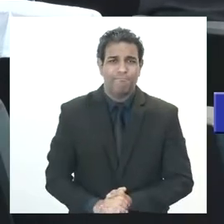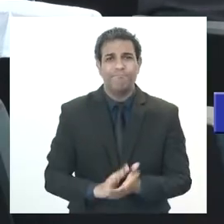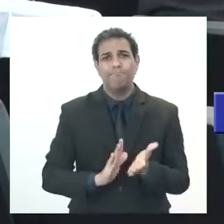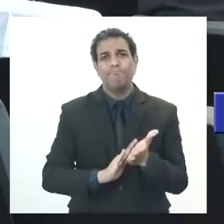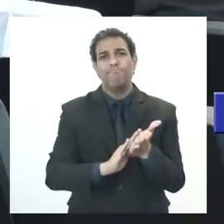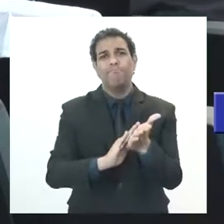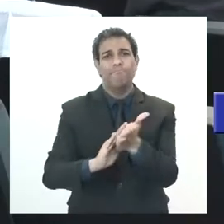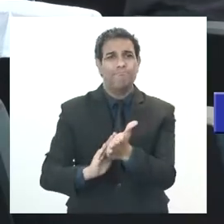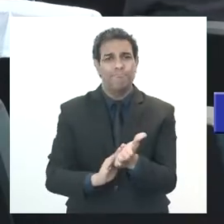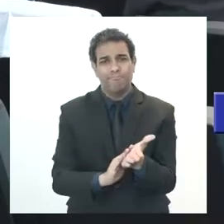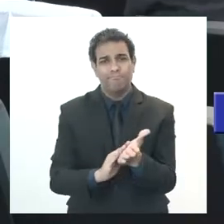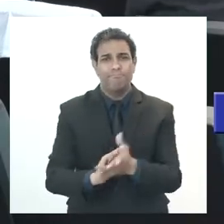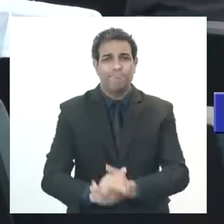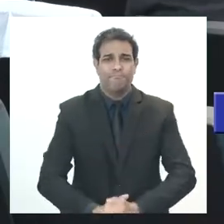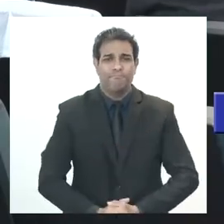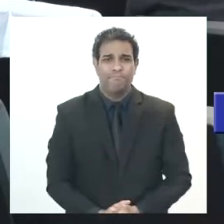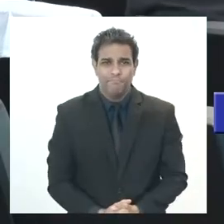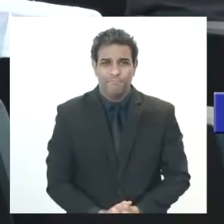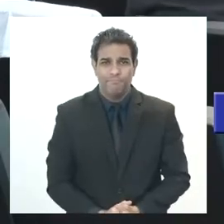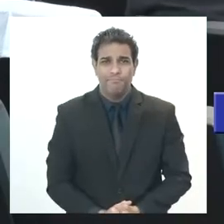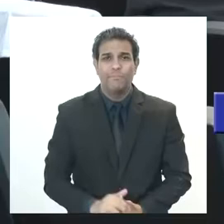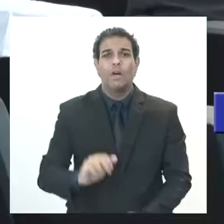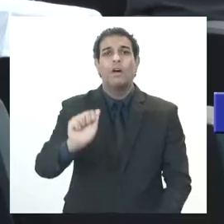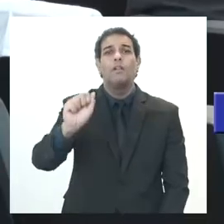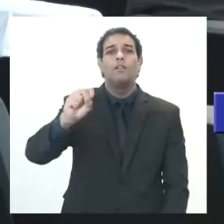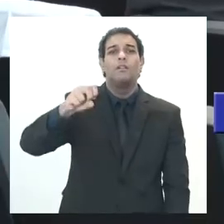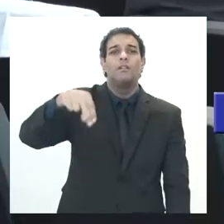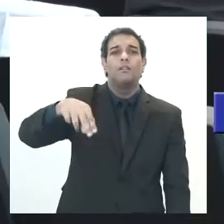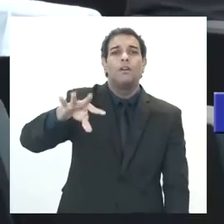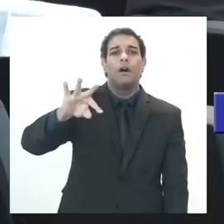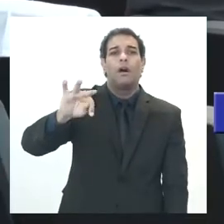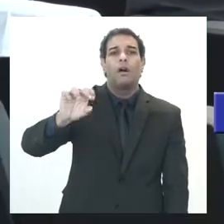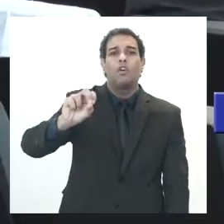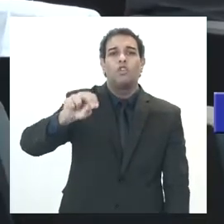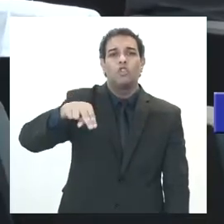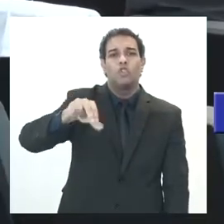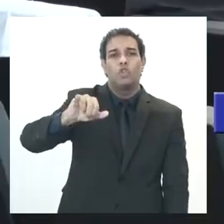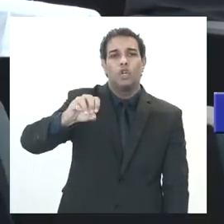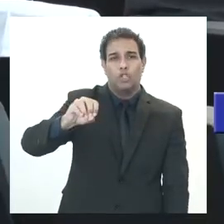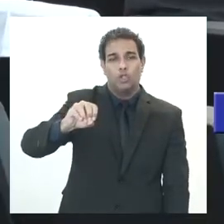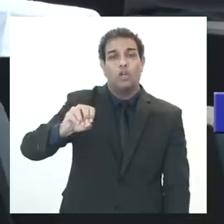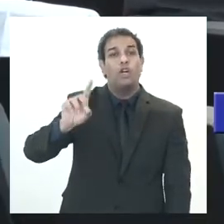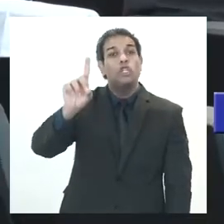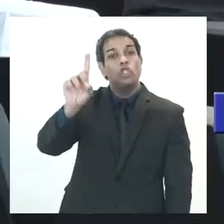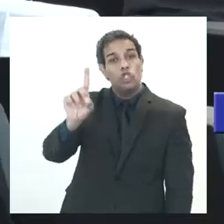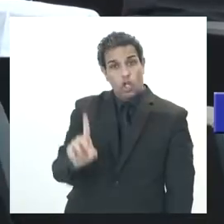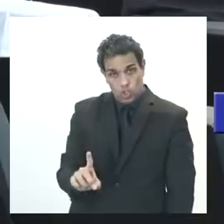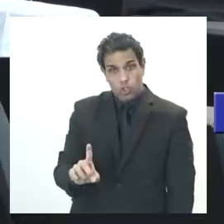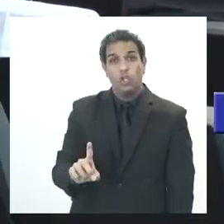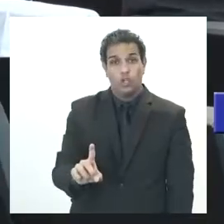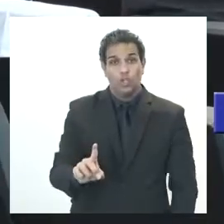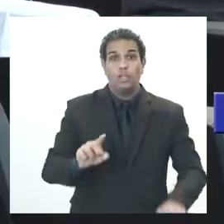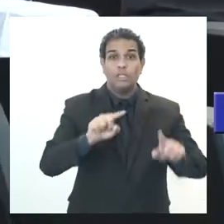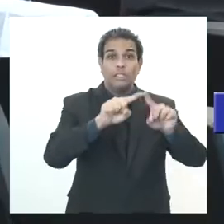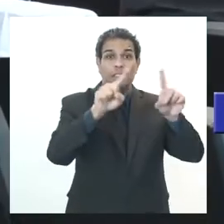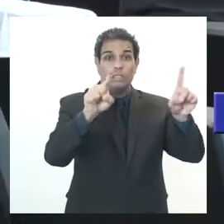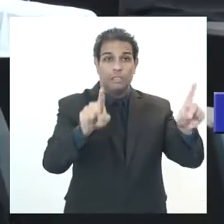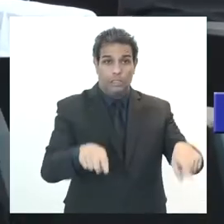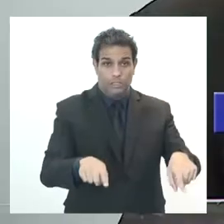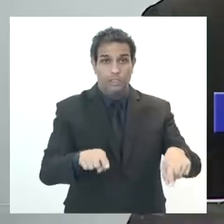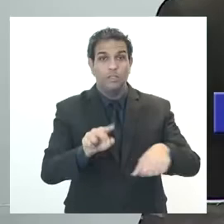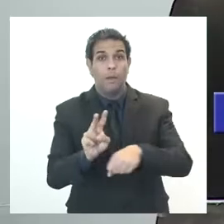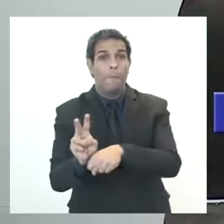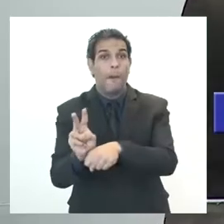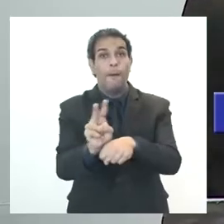obrigado Renato Antônio Silva diretor da Associação dos Servidores da vigilância